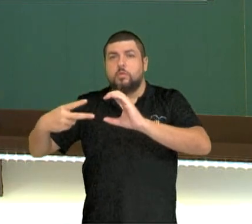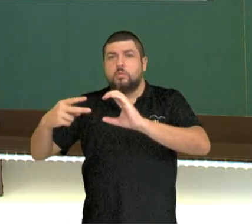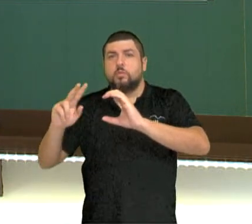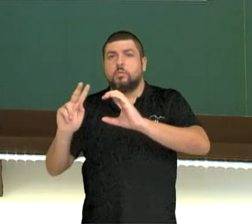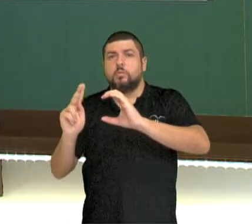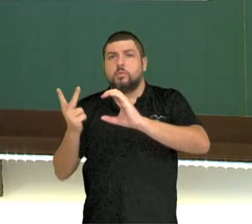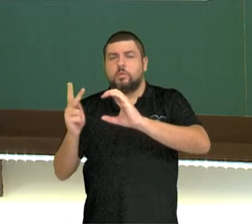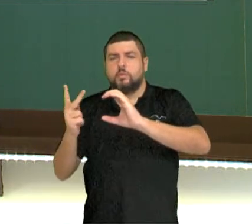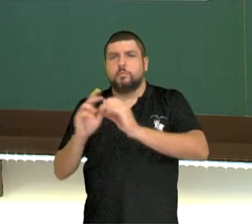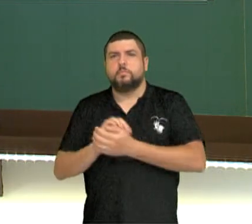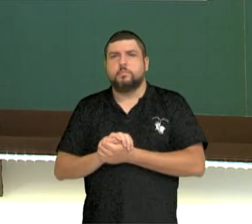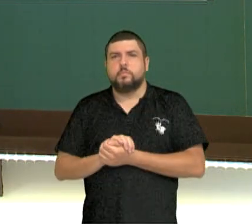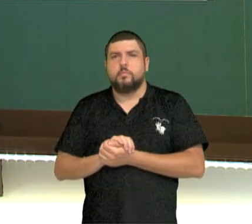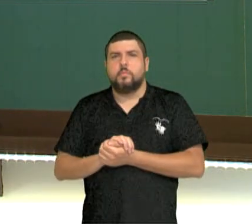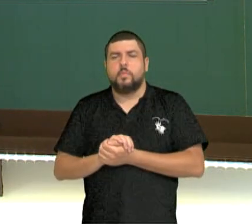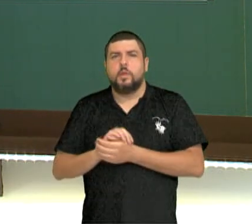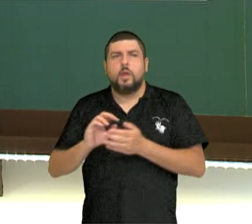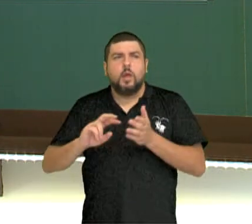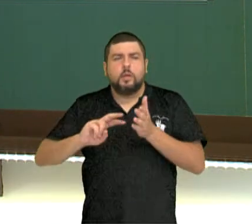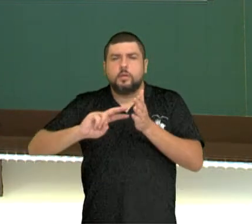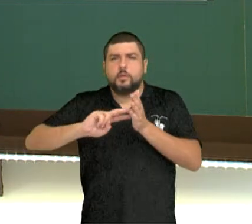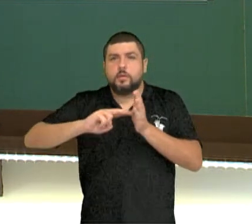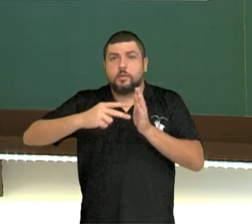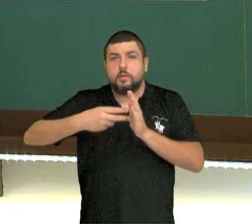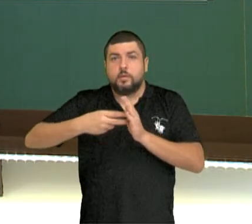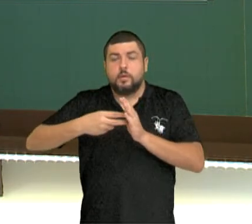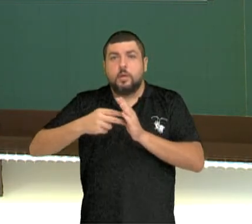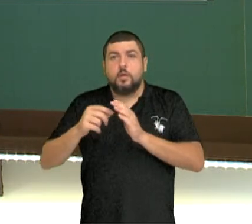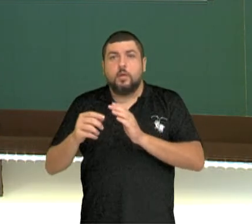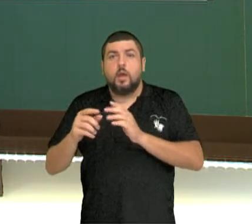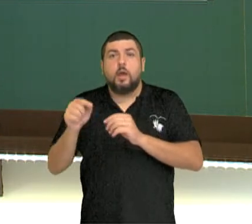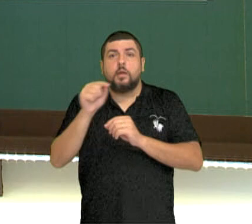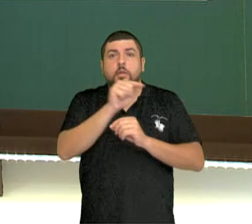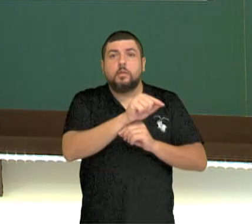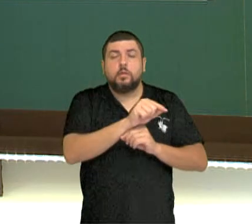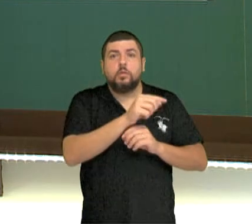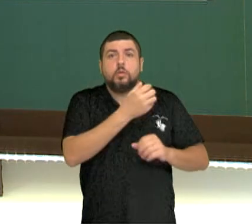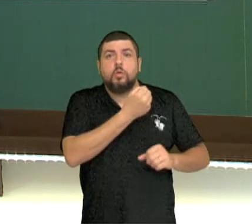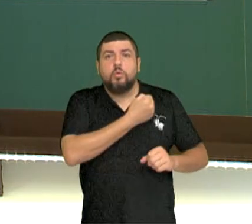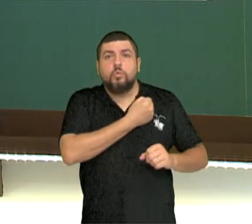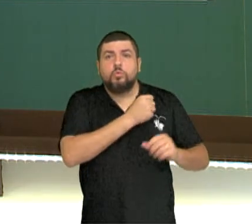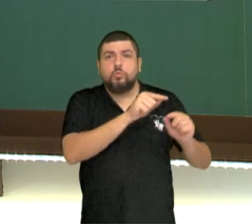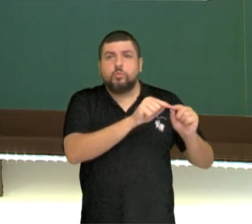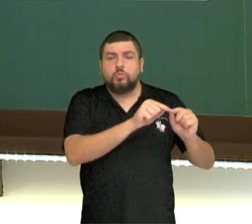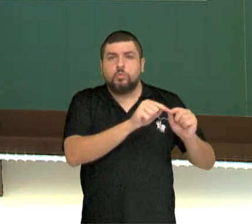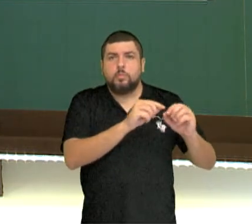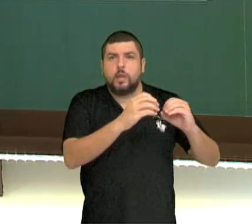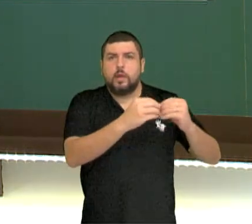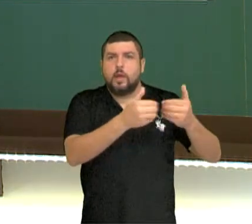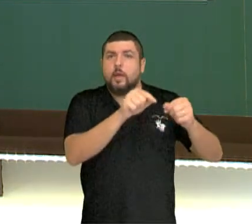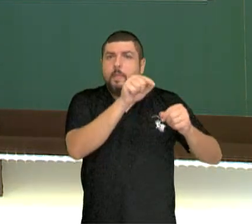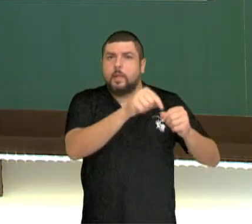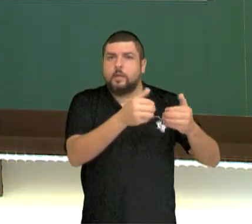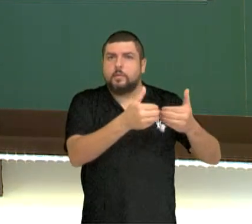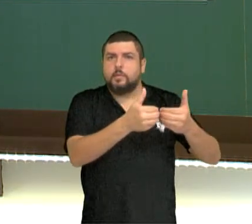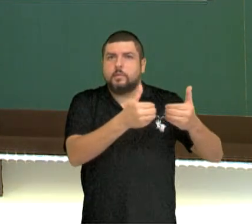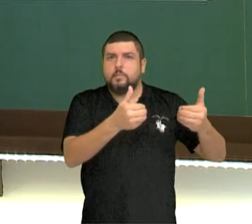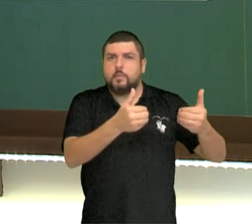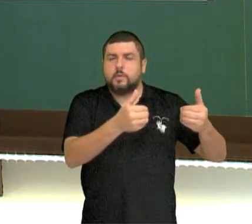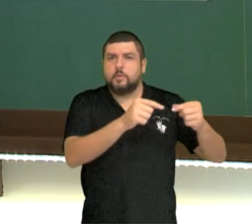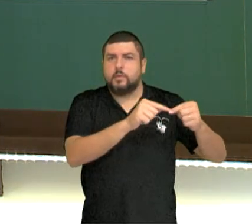seja, o número de átomos dos reagentes permaneceu ali nos produtos. E nós temos ainda uma